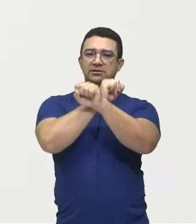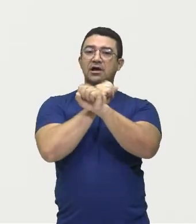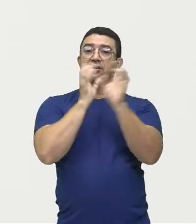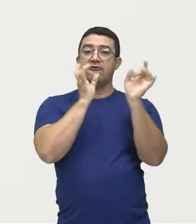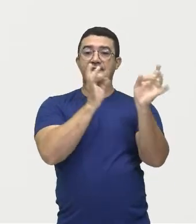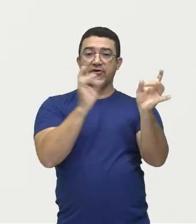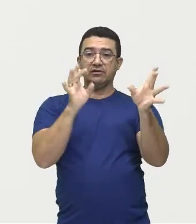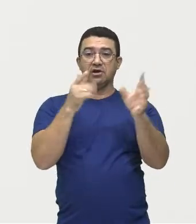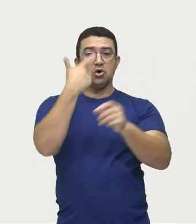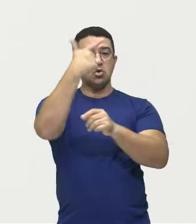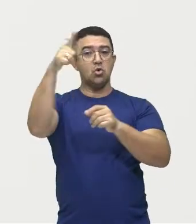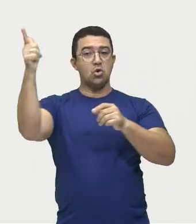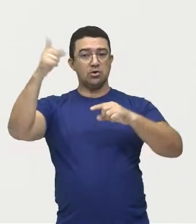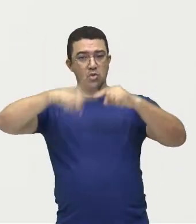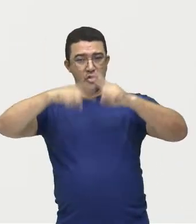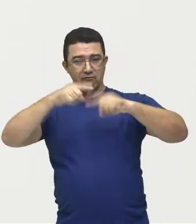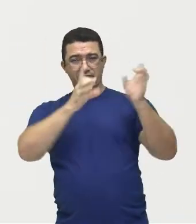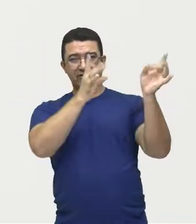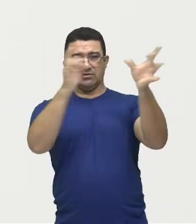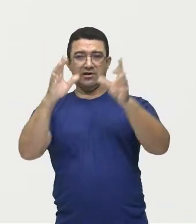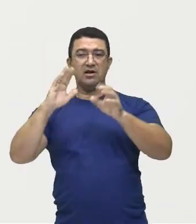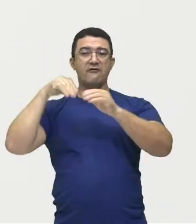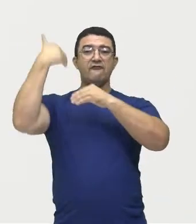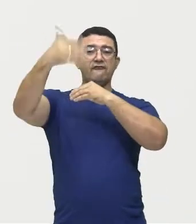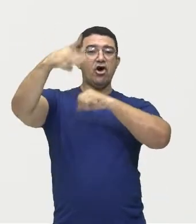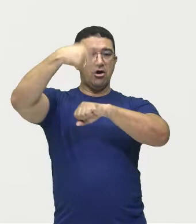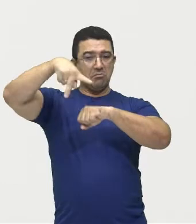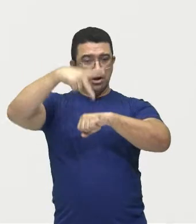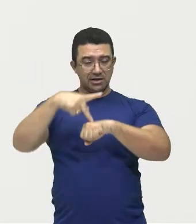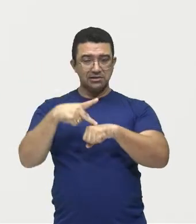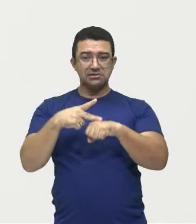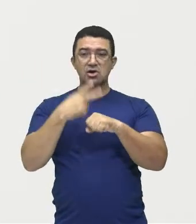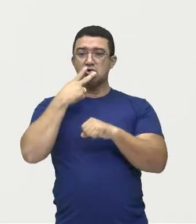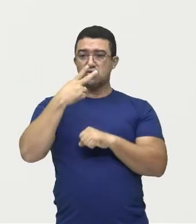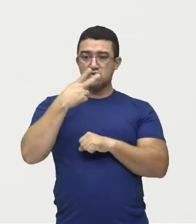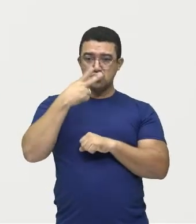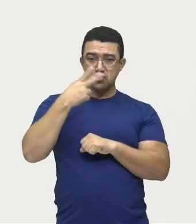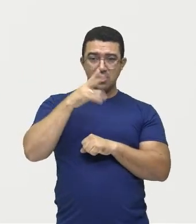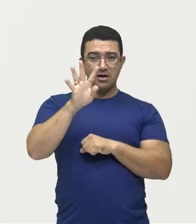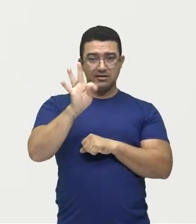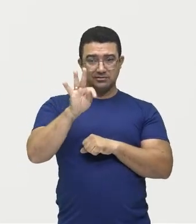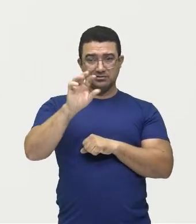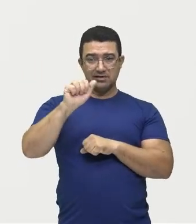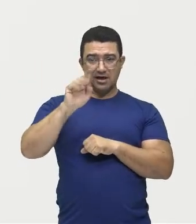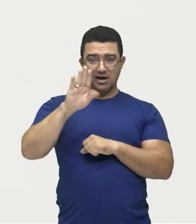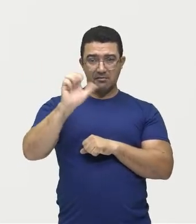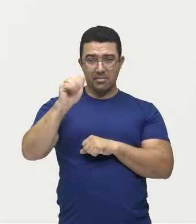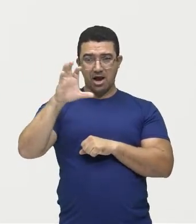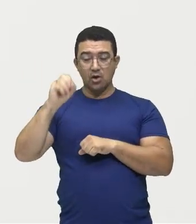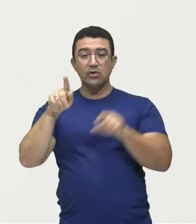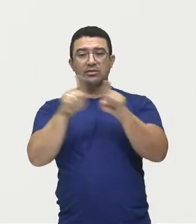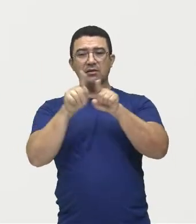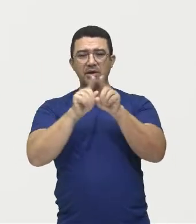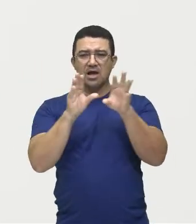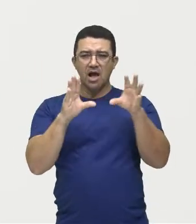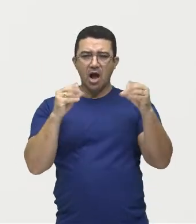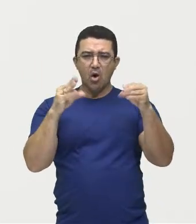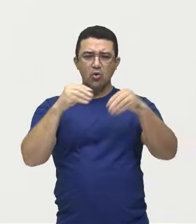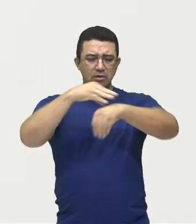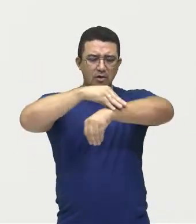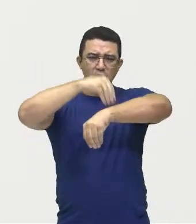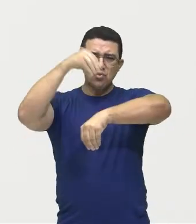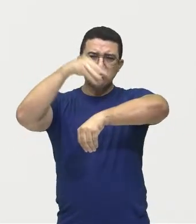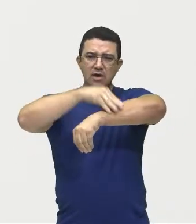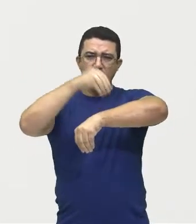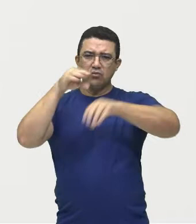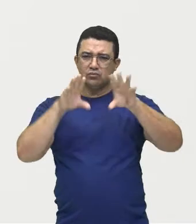como tabaco e algodão. Diferente da região norte, que era mais industrializada, a região sul